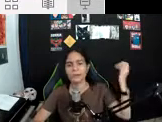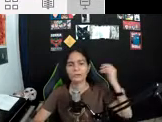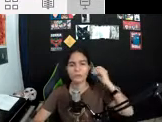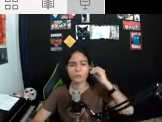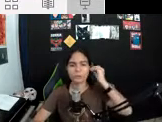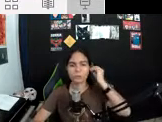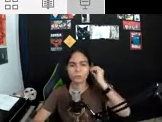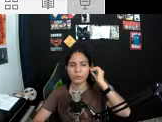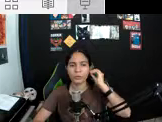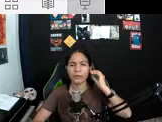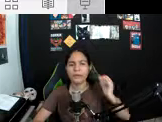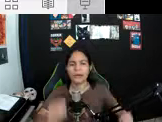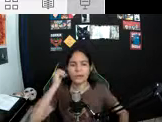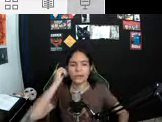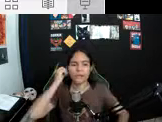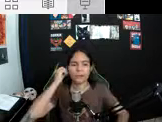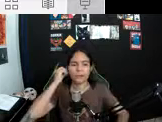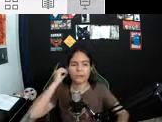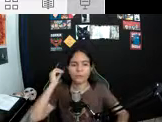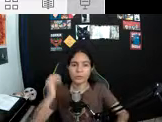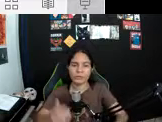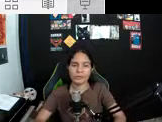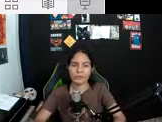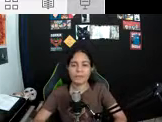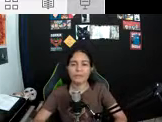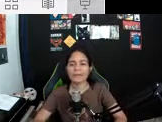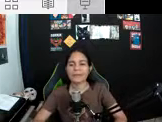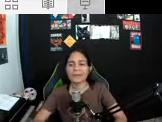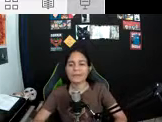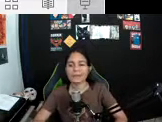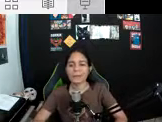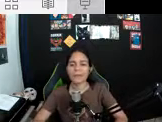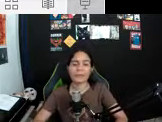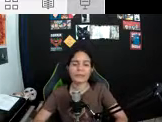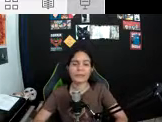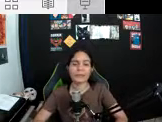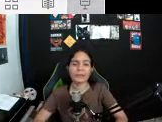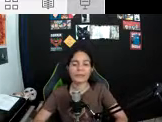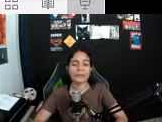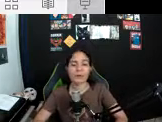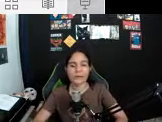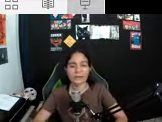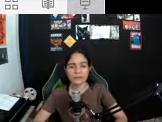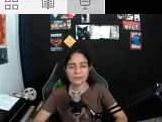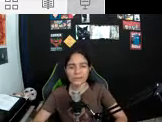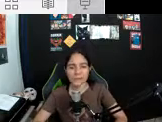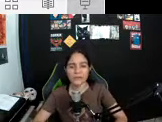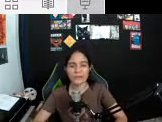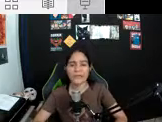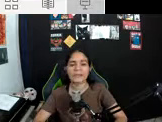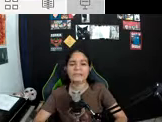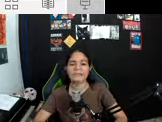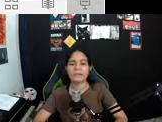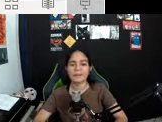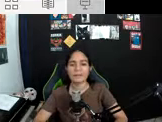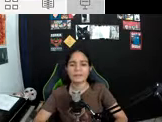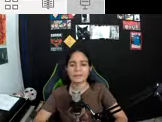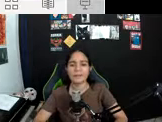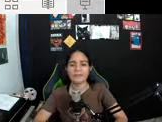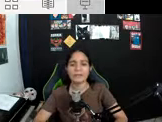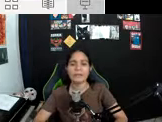das atividades do poder público decorrente do poder da polícia far-se-á sempre em função do interesse da coletividade. Assim